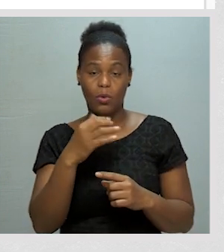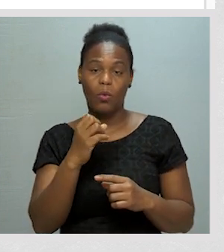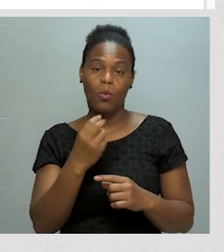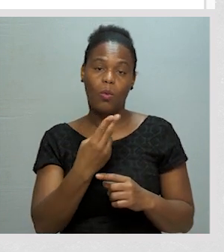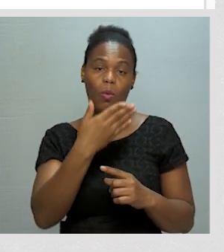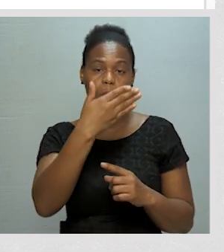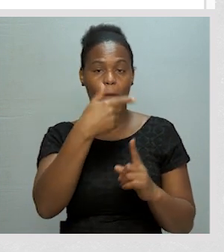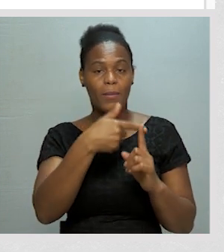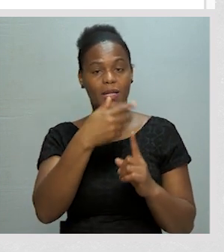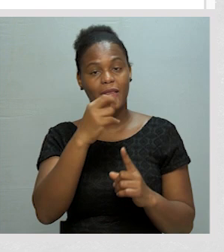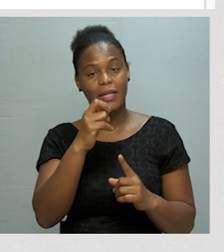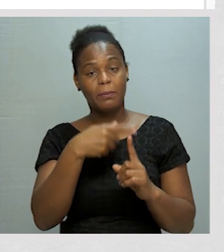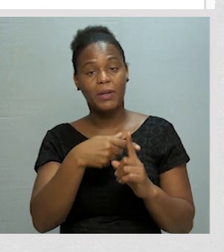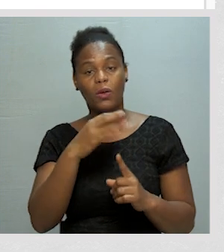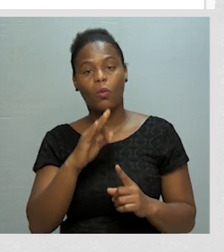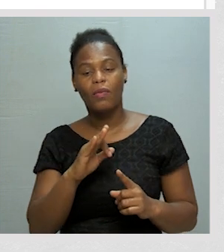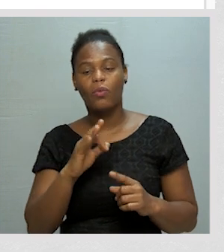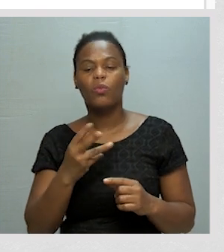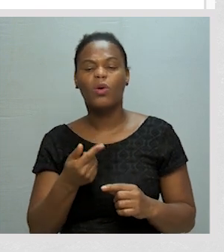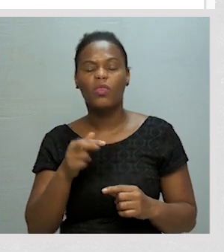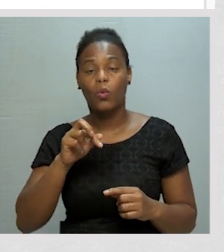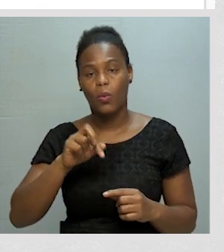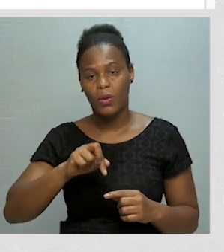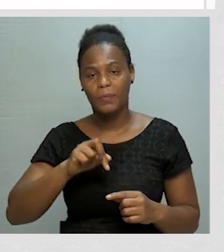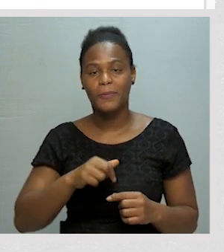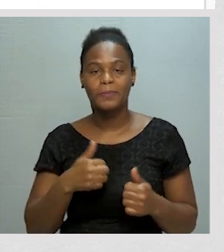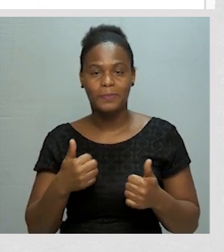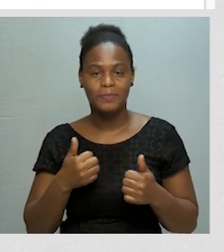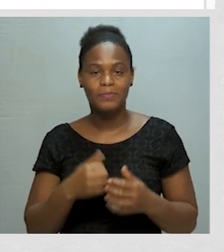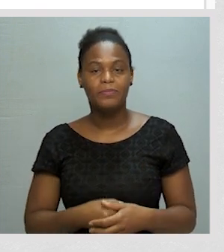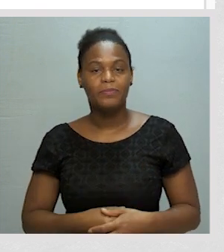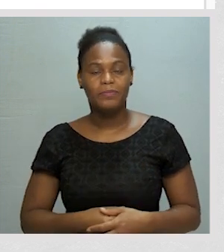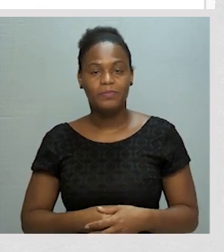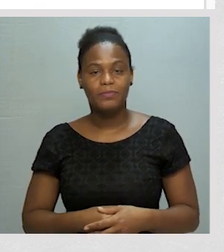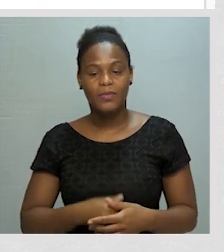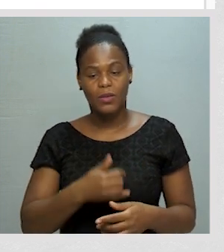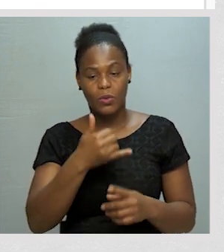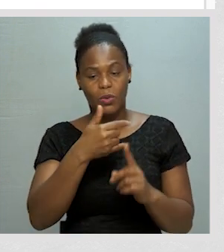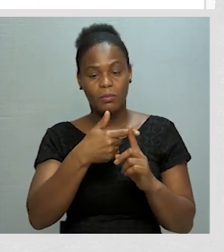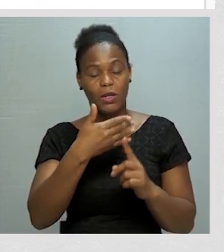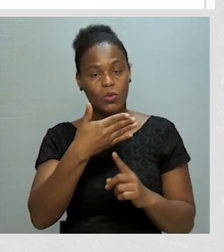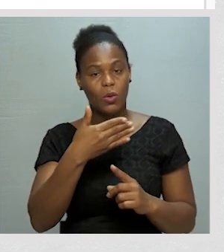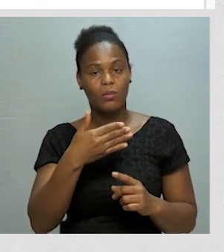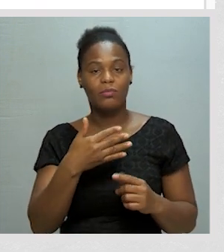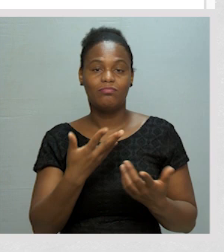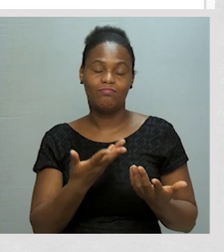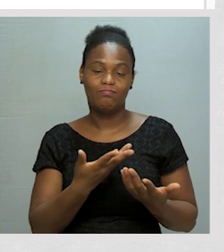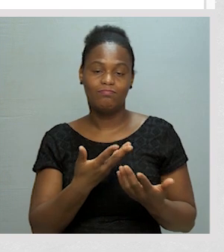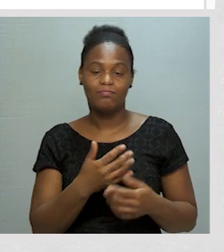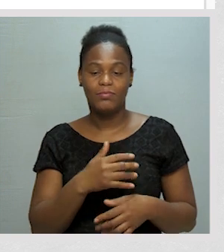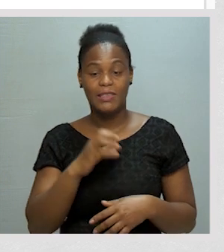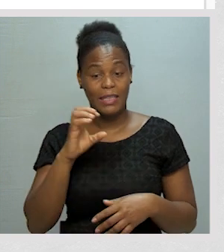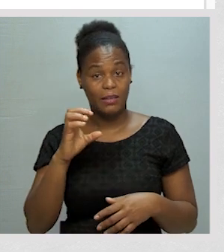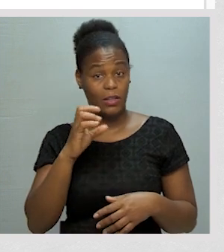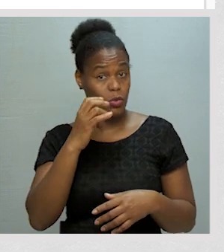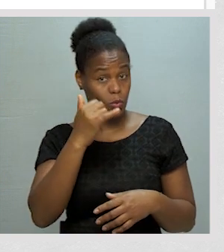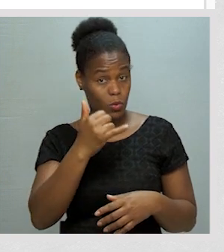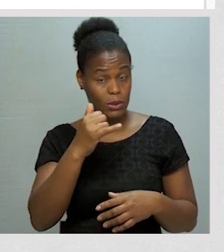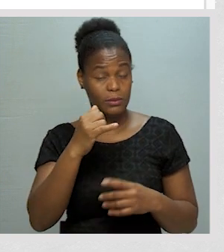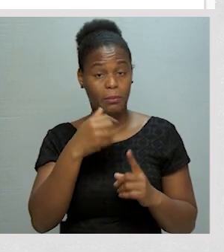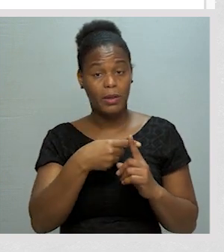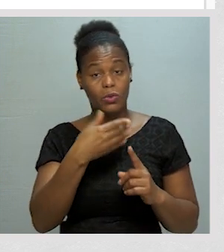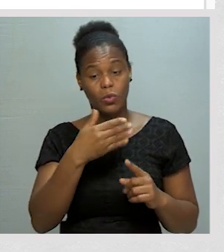4 mais 8, exato, 12. Esse 1 vai para a